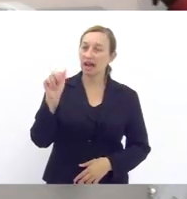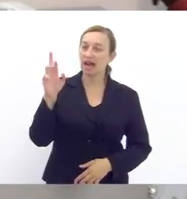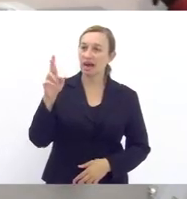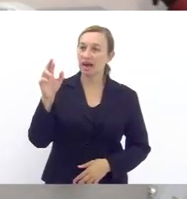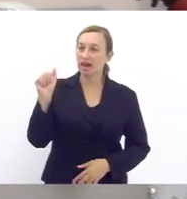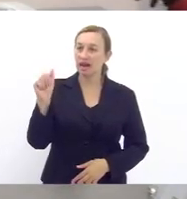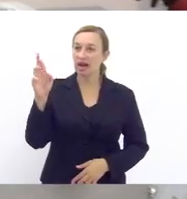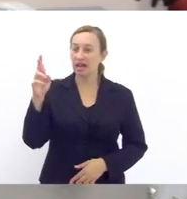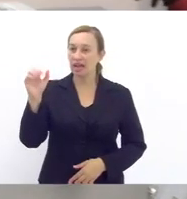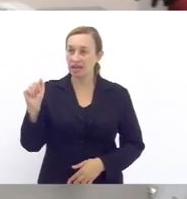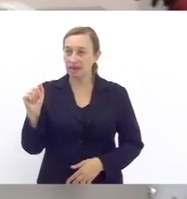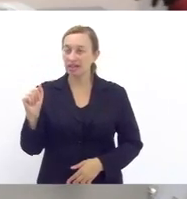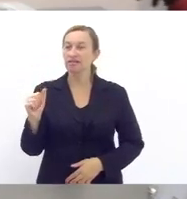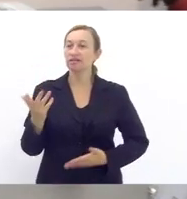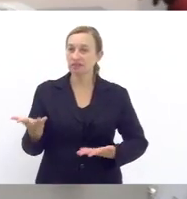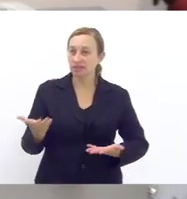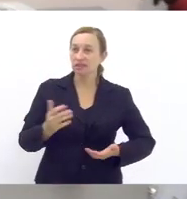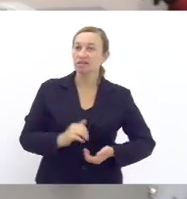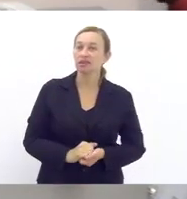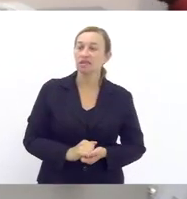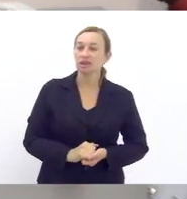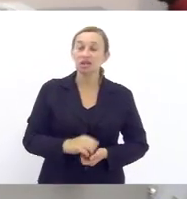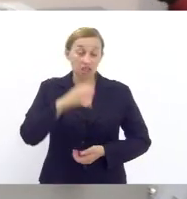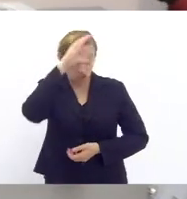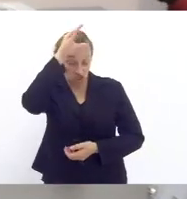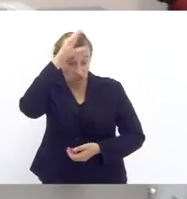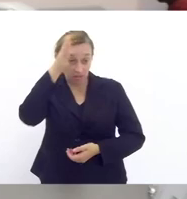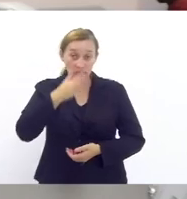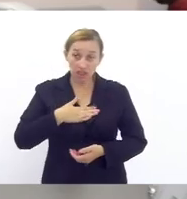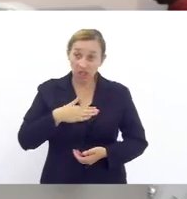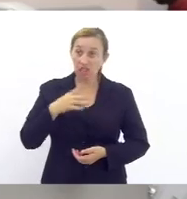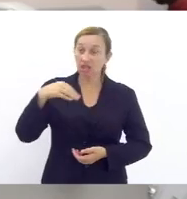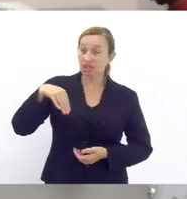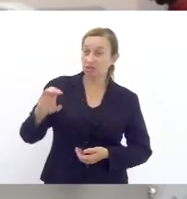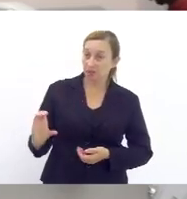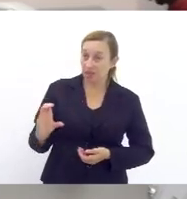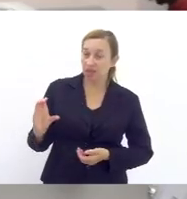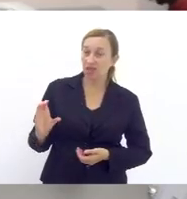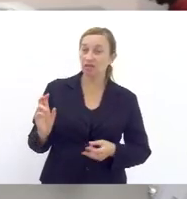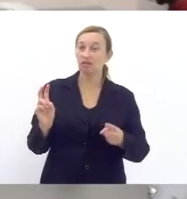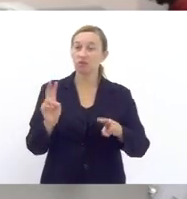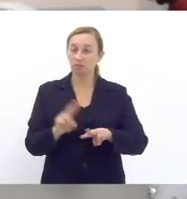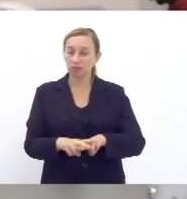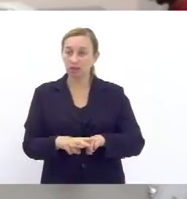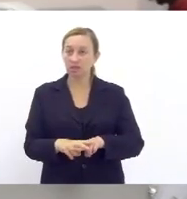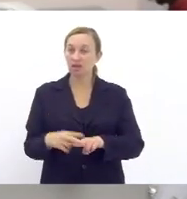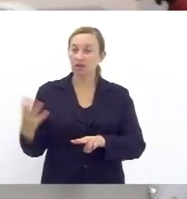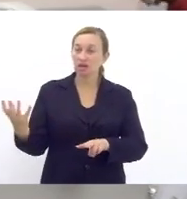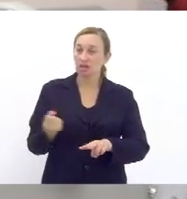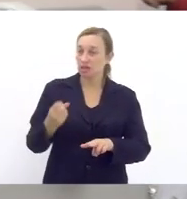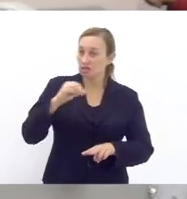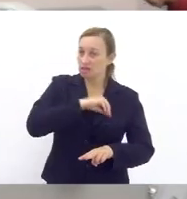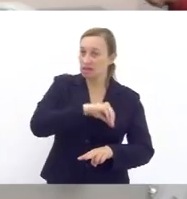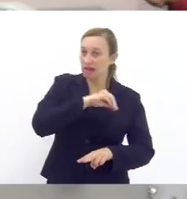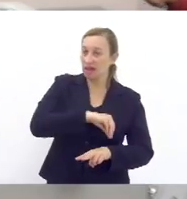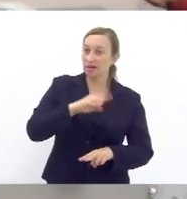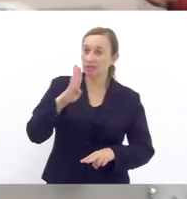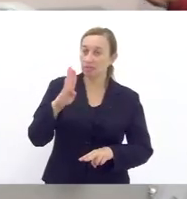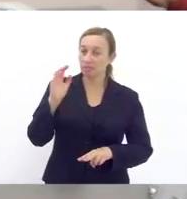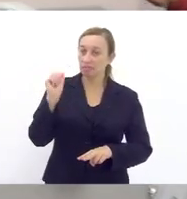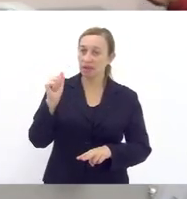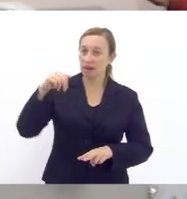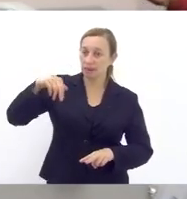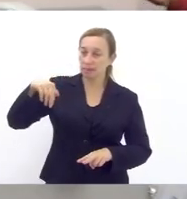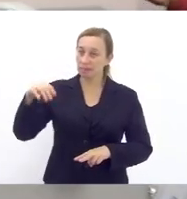minha tia Mickey né foram vítimas né do pau de arara e recebiam o salário no banheirinho dos do